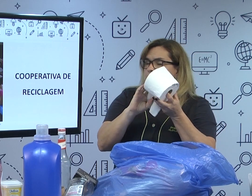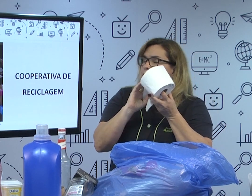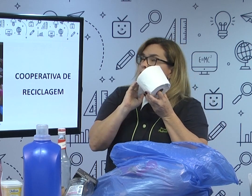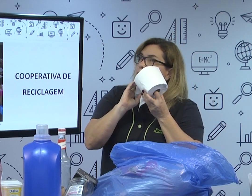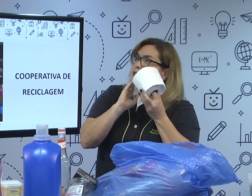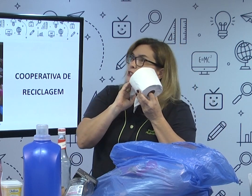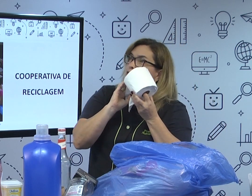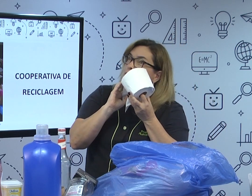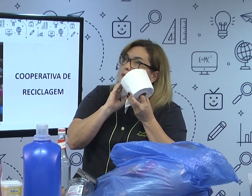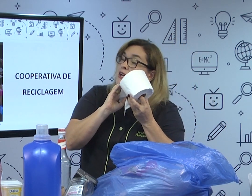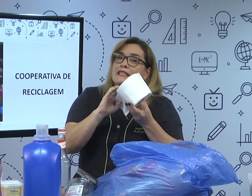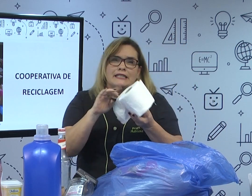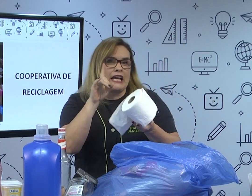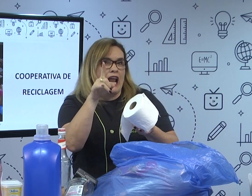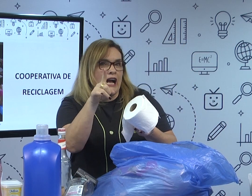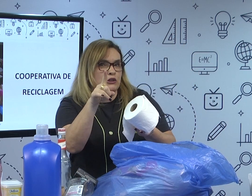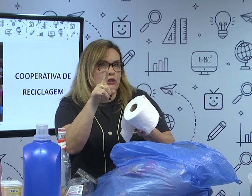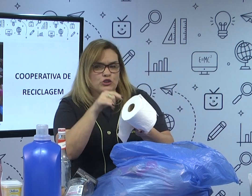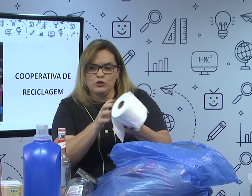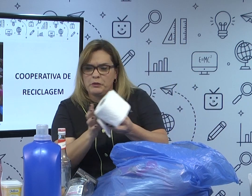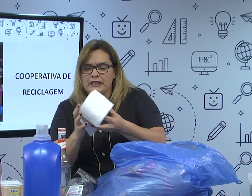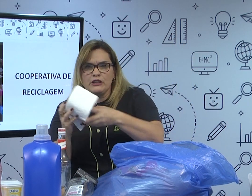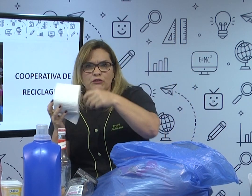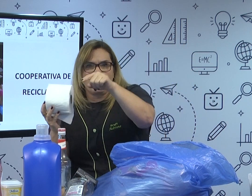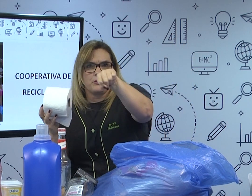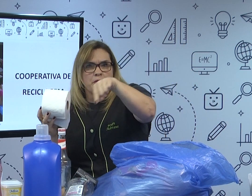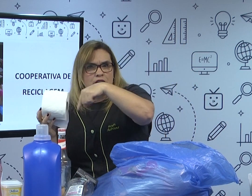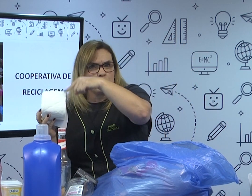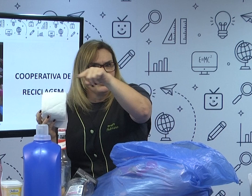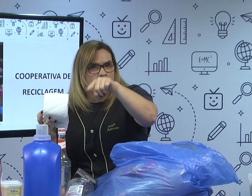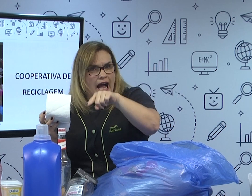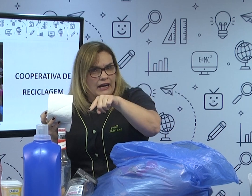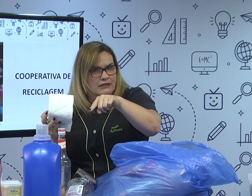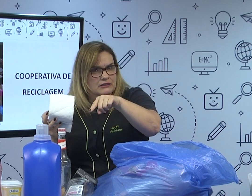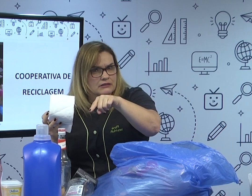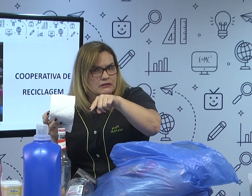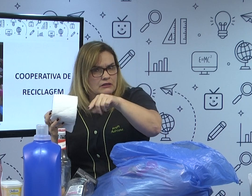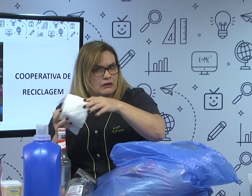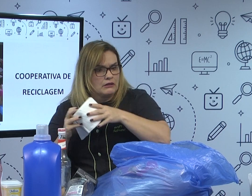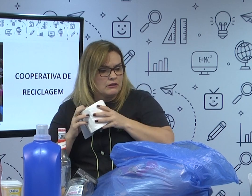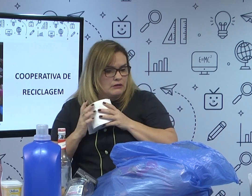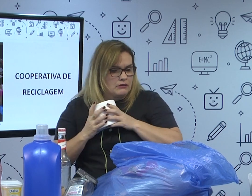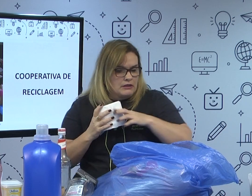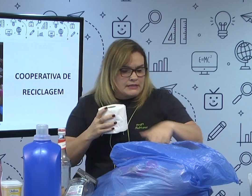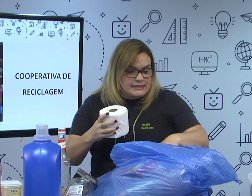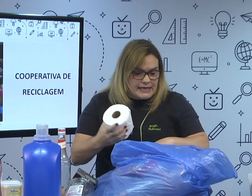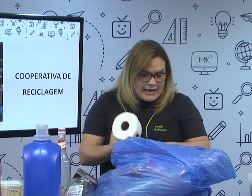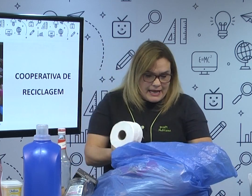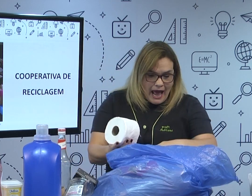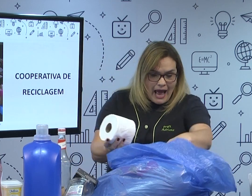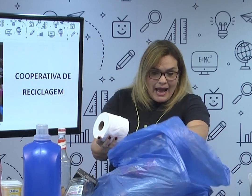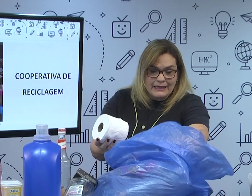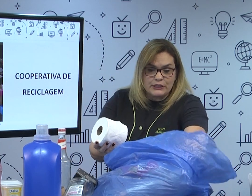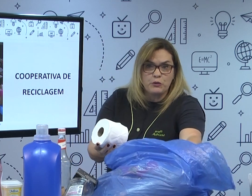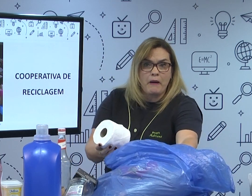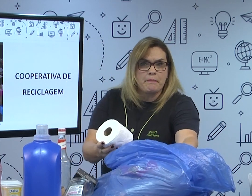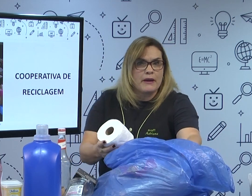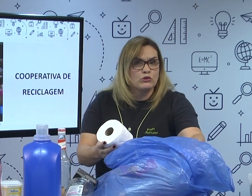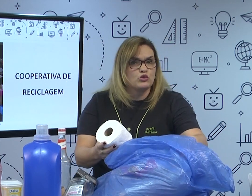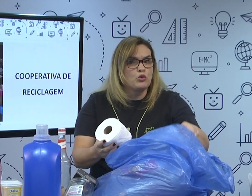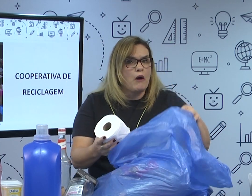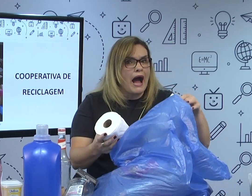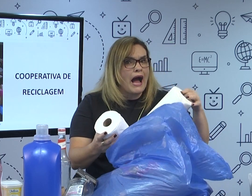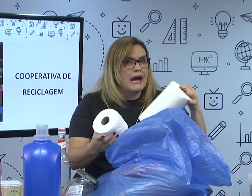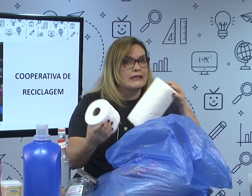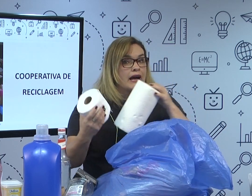banheiro hum macio Será que o lixo do banheiro vai pro mesmo lugar Ah será que o